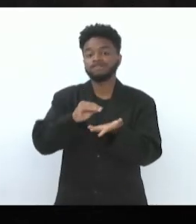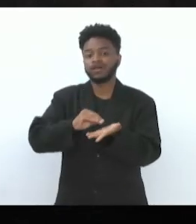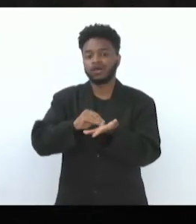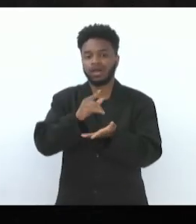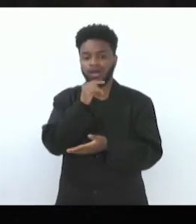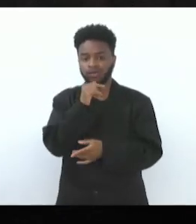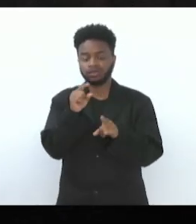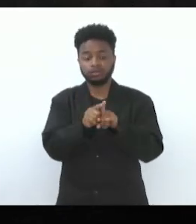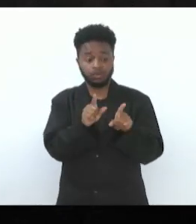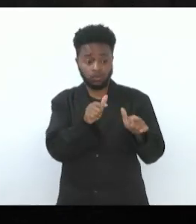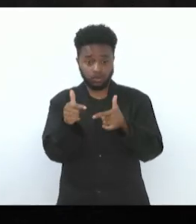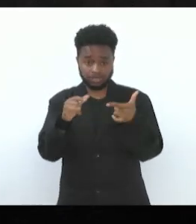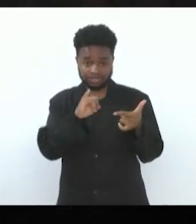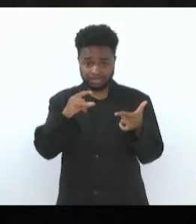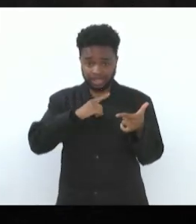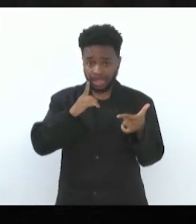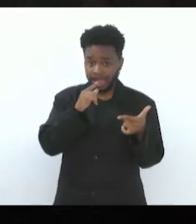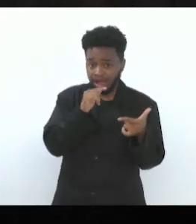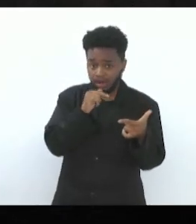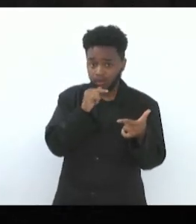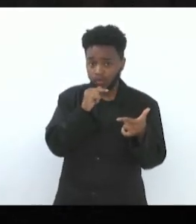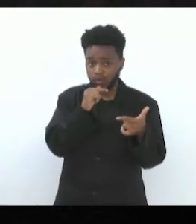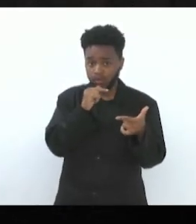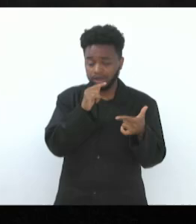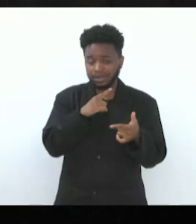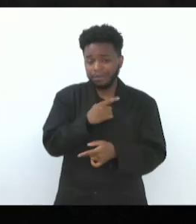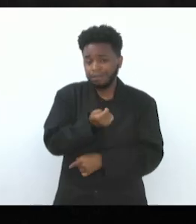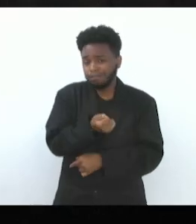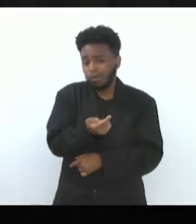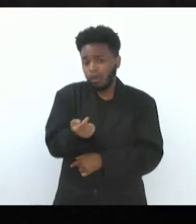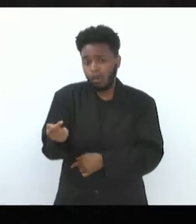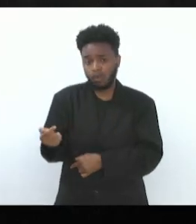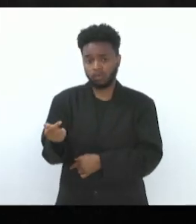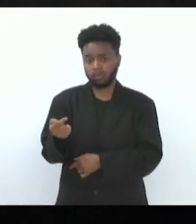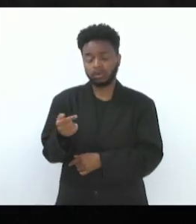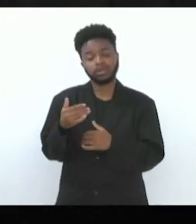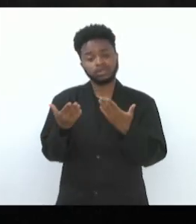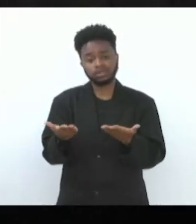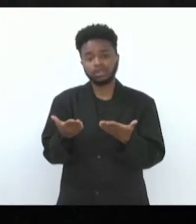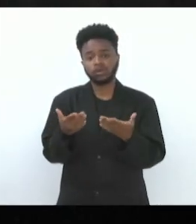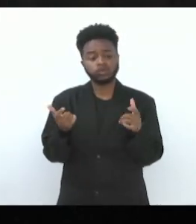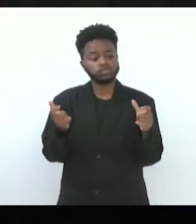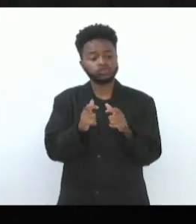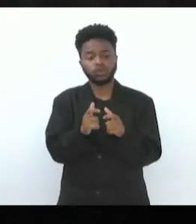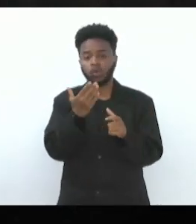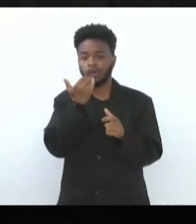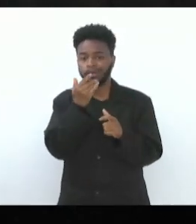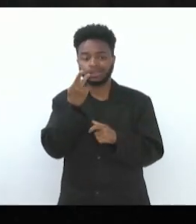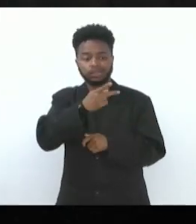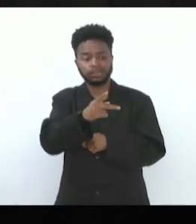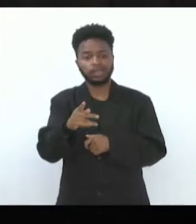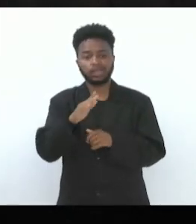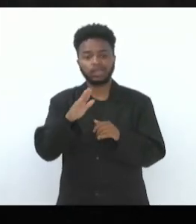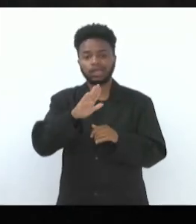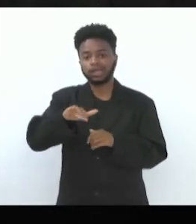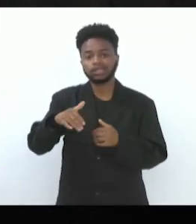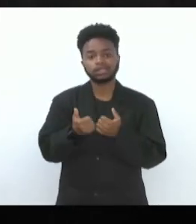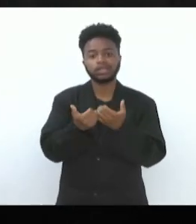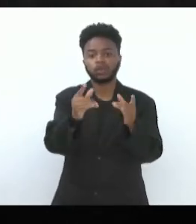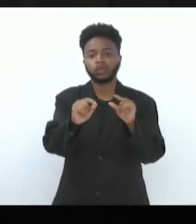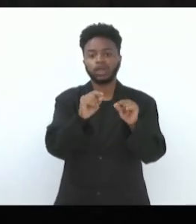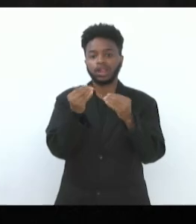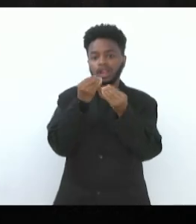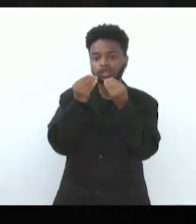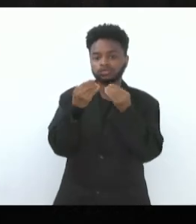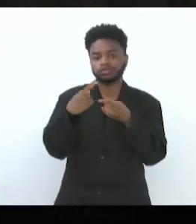que têm água, a água é tão pouca que reduziram a alimentação das nossas crianças para lanchinho, porque não